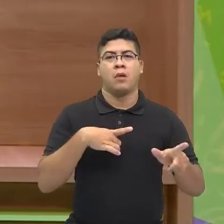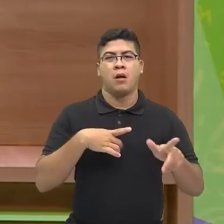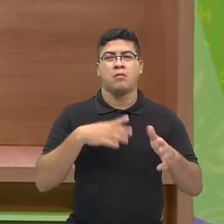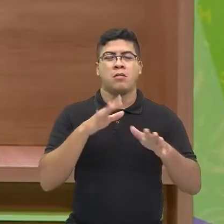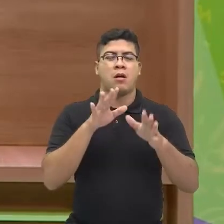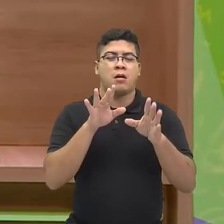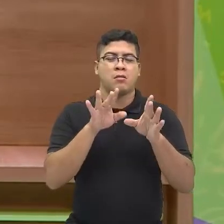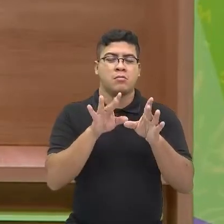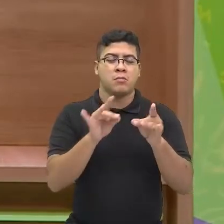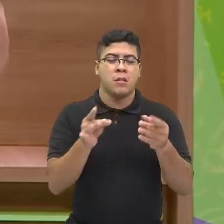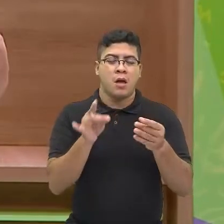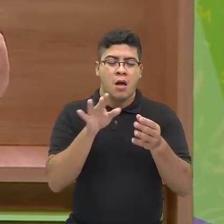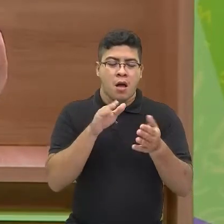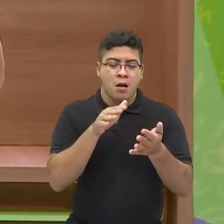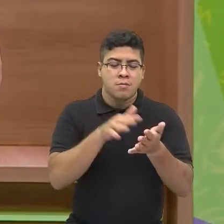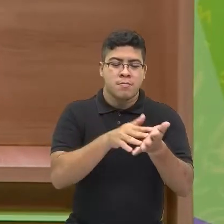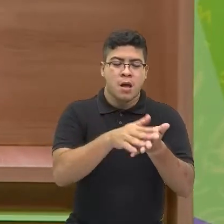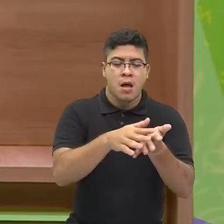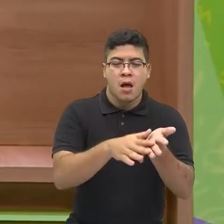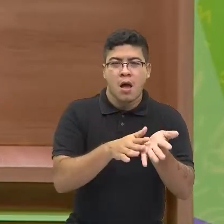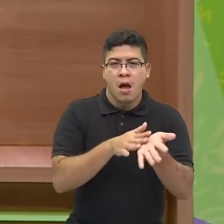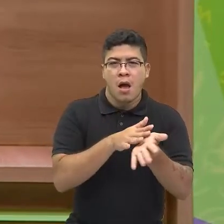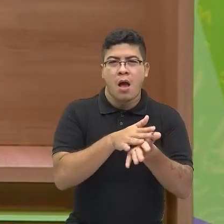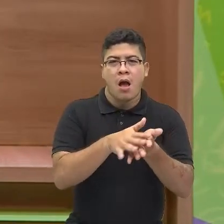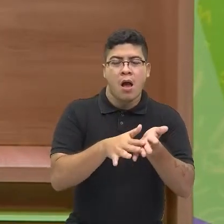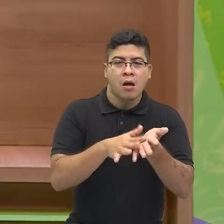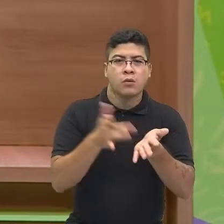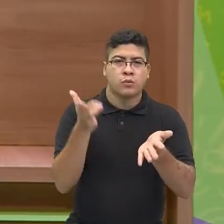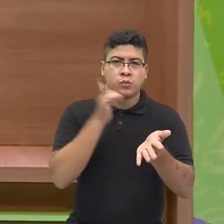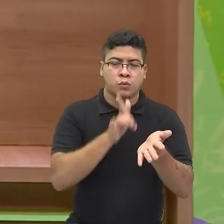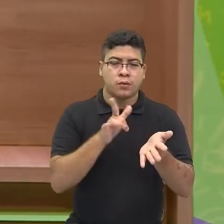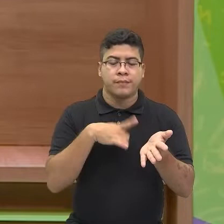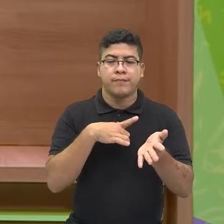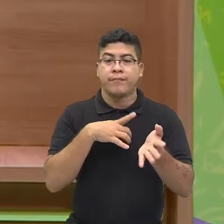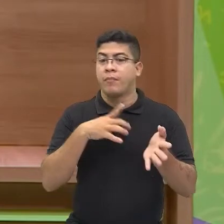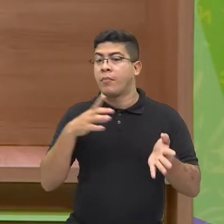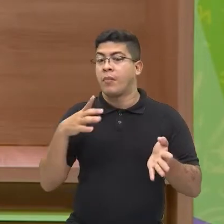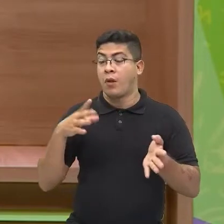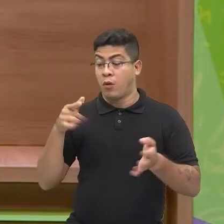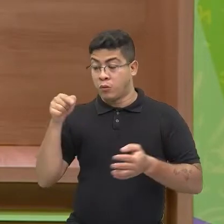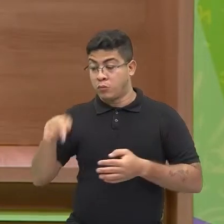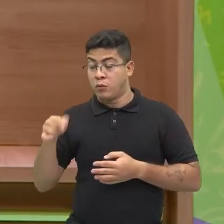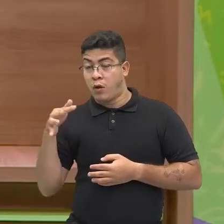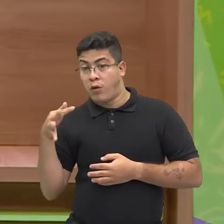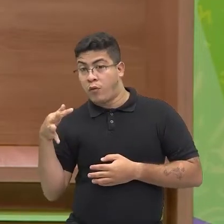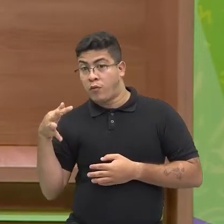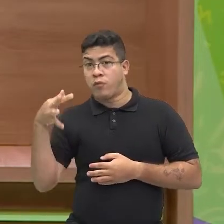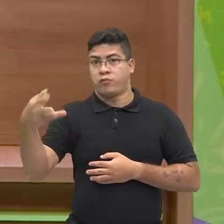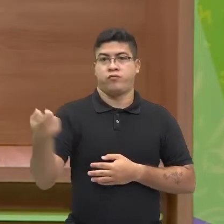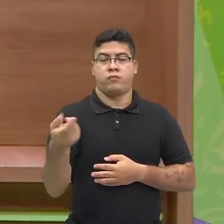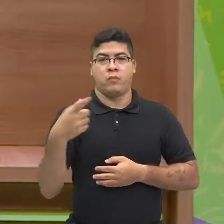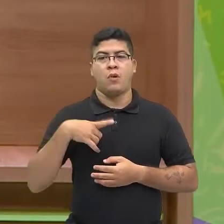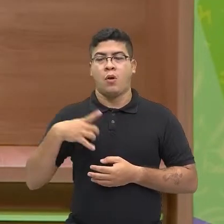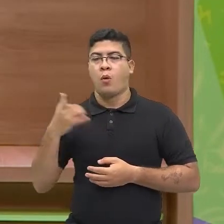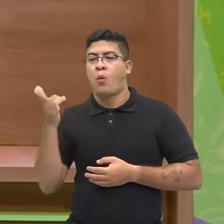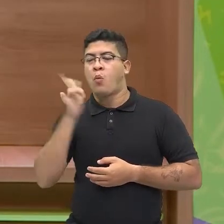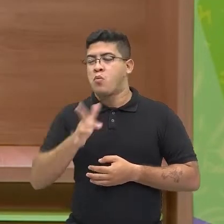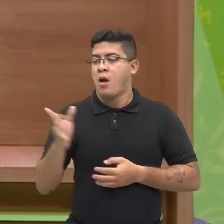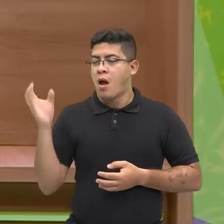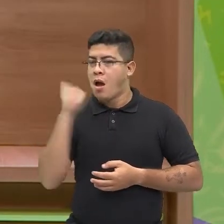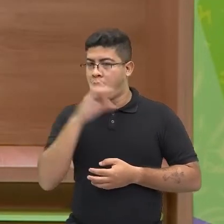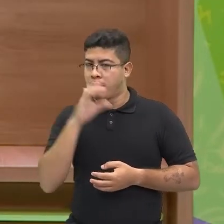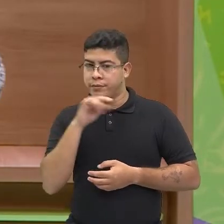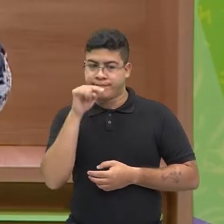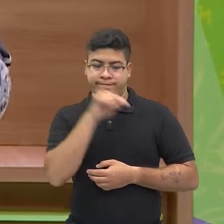tátil. Então, os futuristas queriam captar a velocidade da tecnologia em suas obras. Os